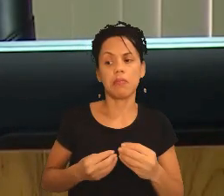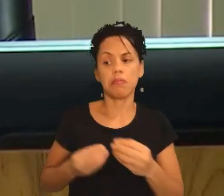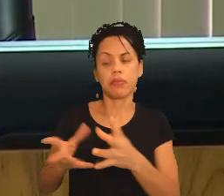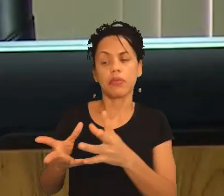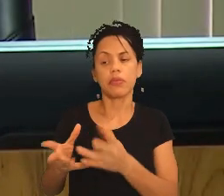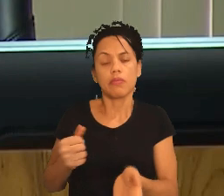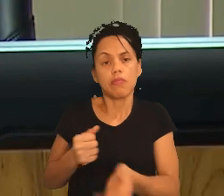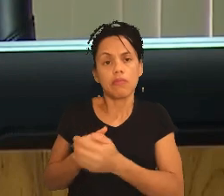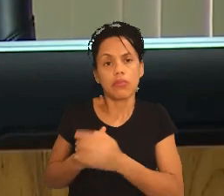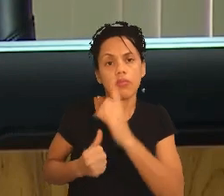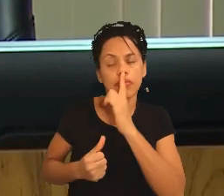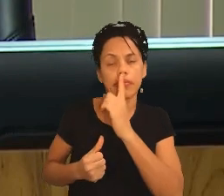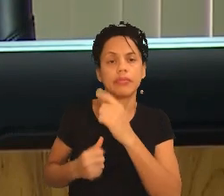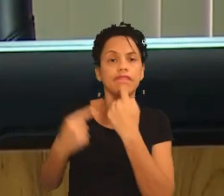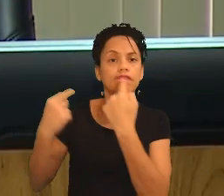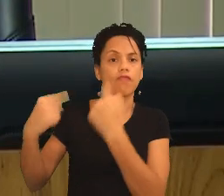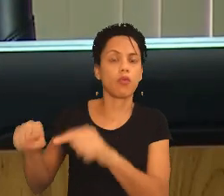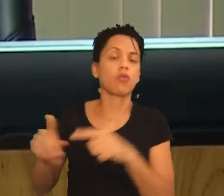mineração,